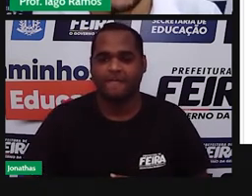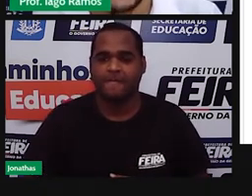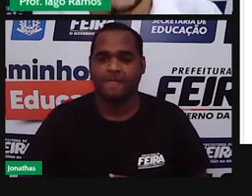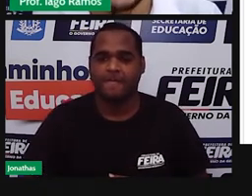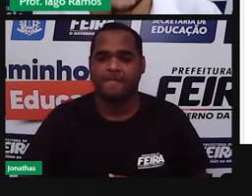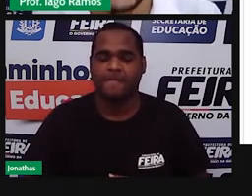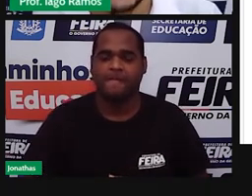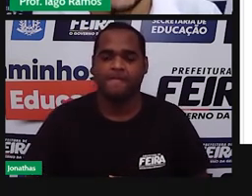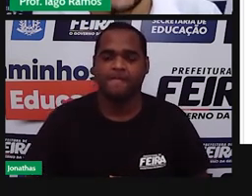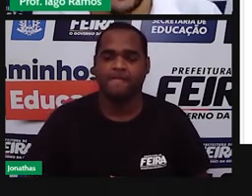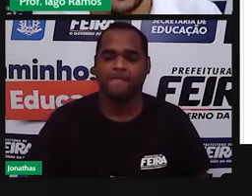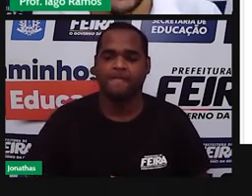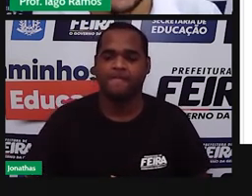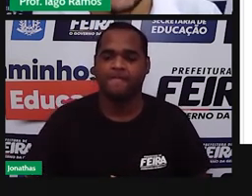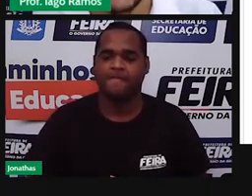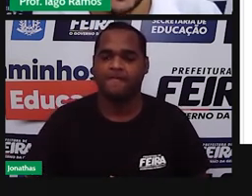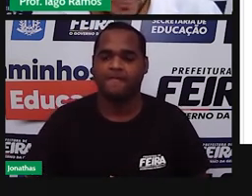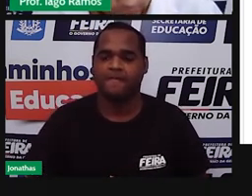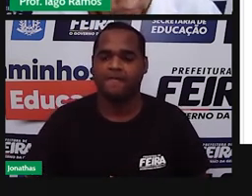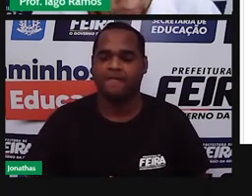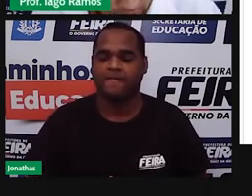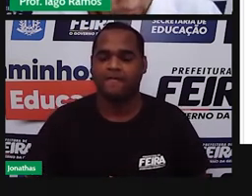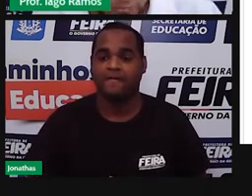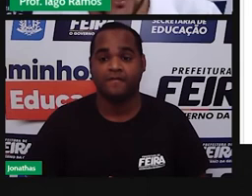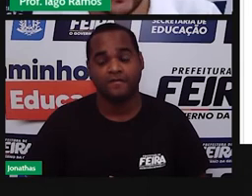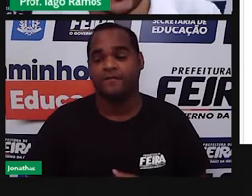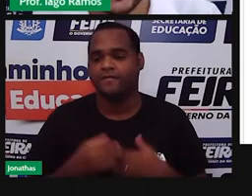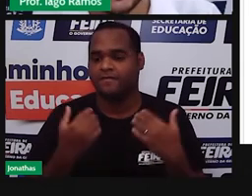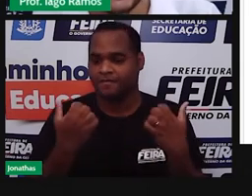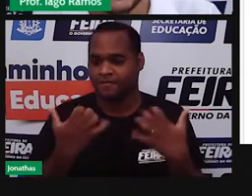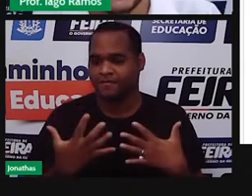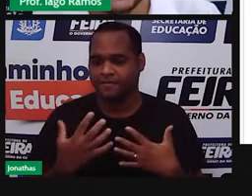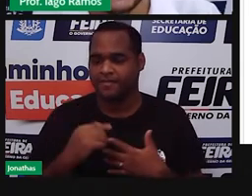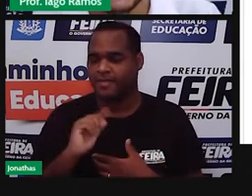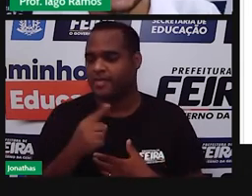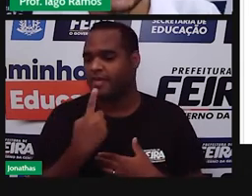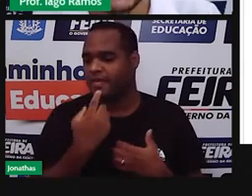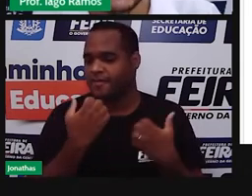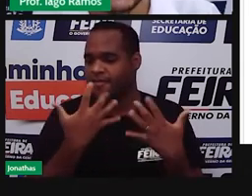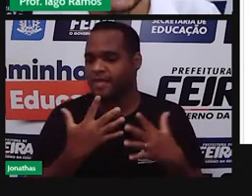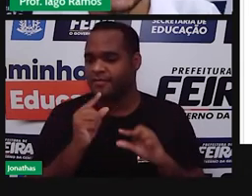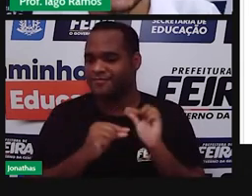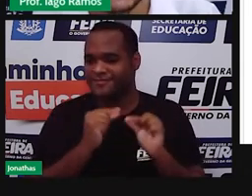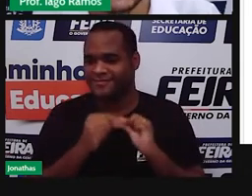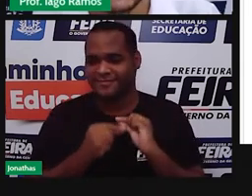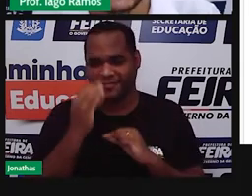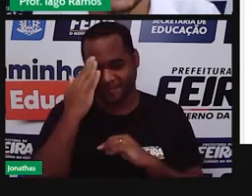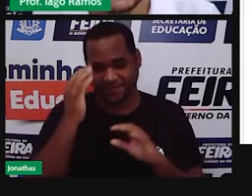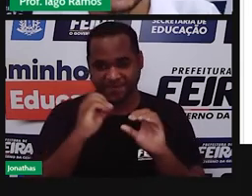Deu algum errinho aqui. Eu já sei onde está o erro.